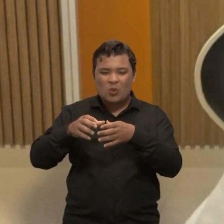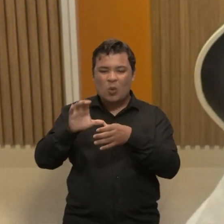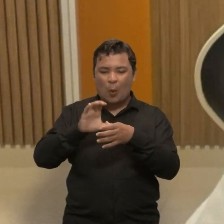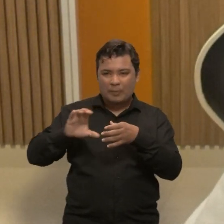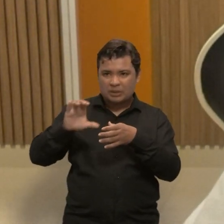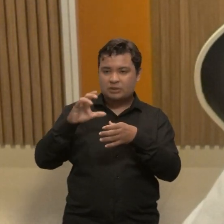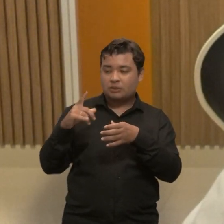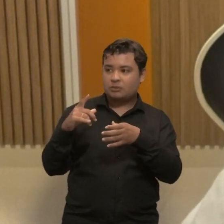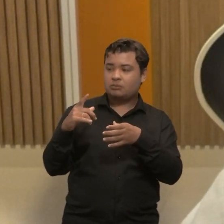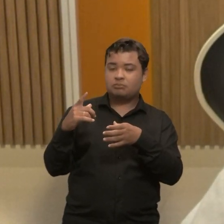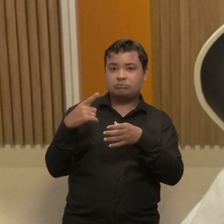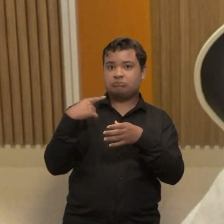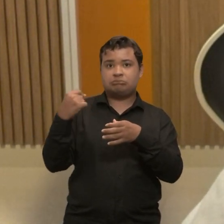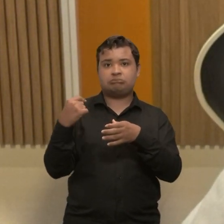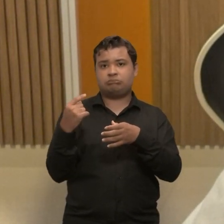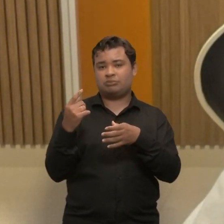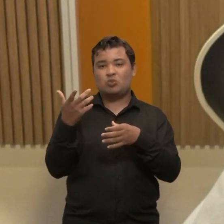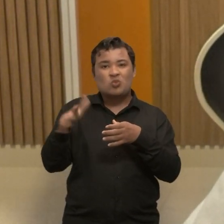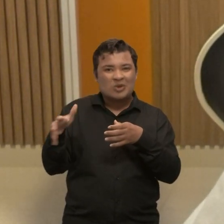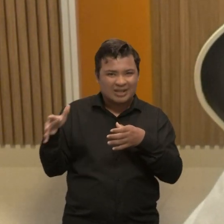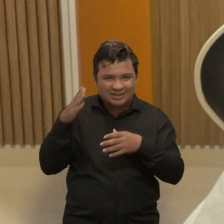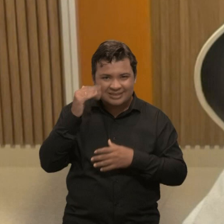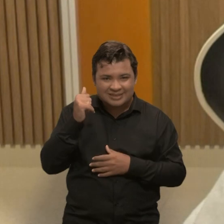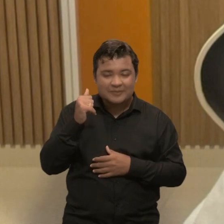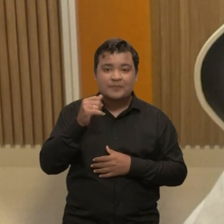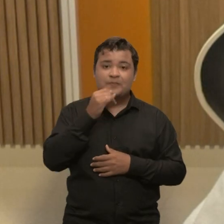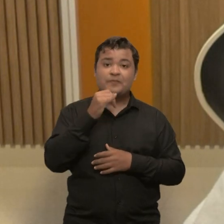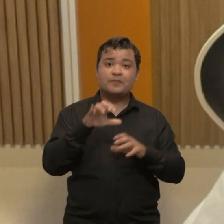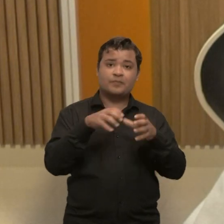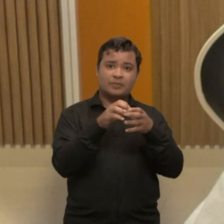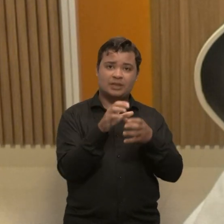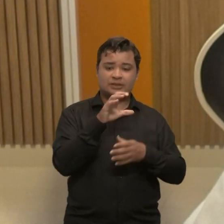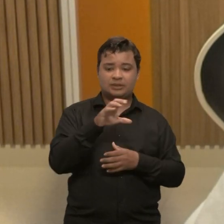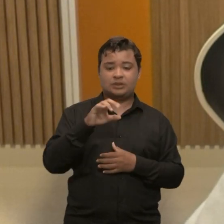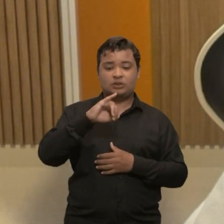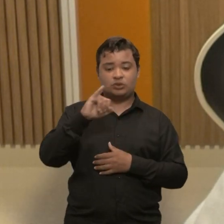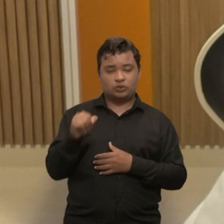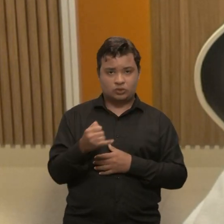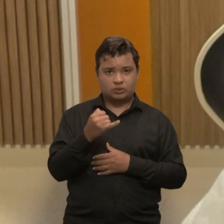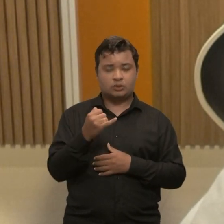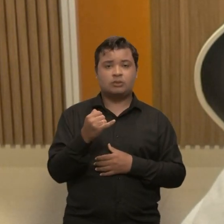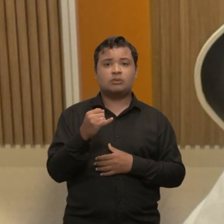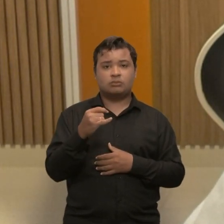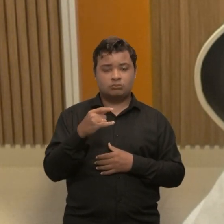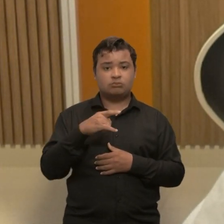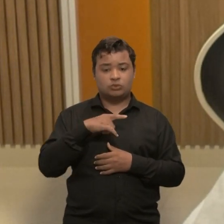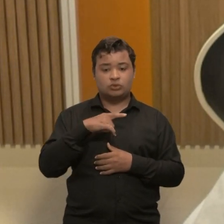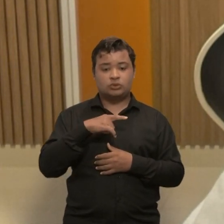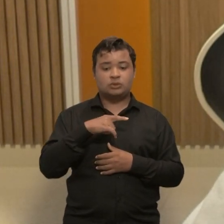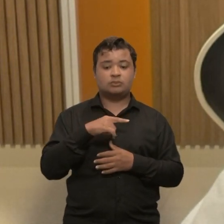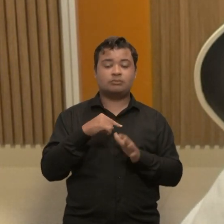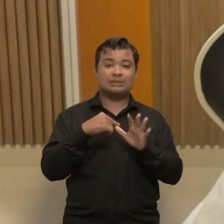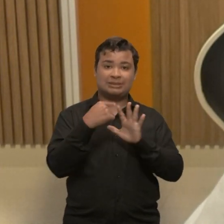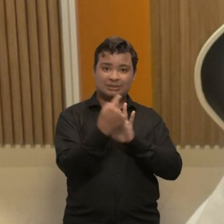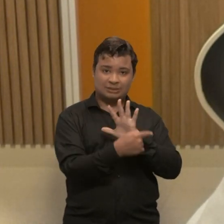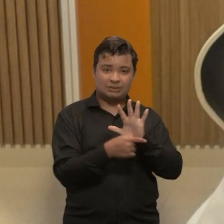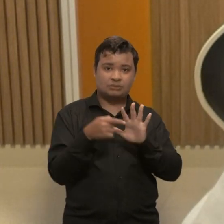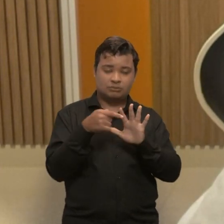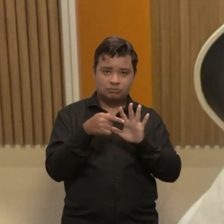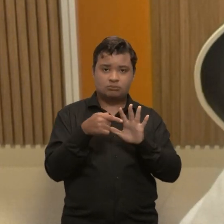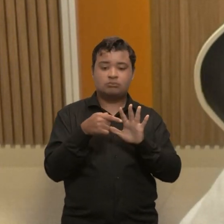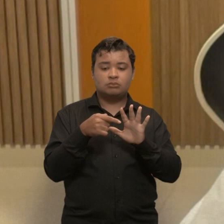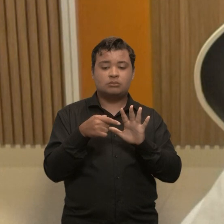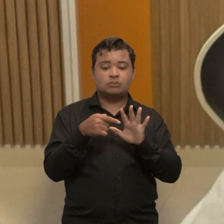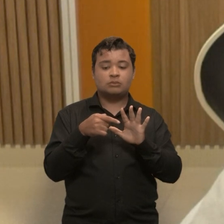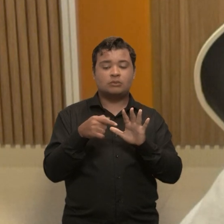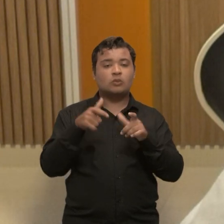eu estava presidente, a CCJ, todas as 5 vereadoras da casa estavam na CCJ. Hoje eu não estou mais. E nós não temos